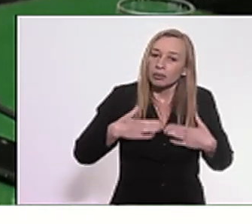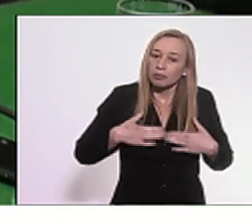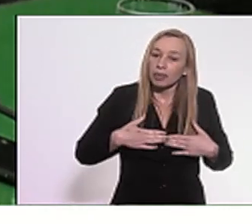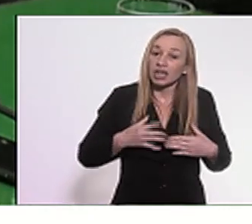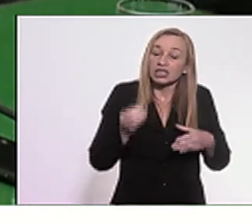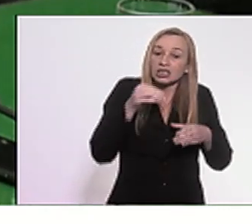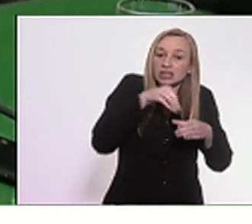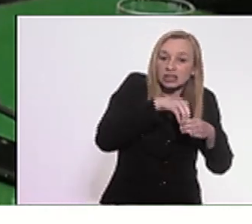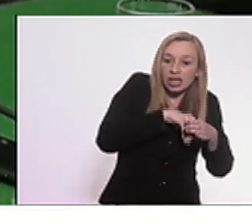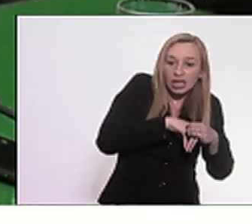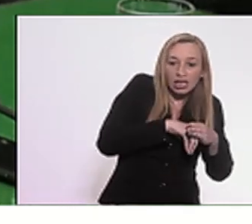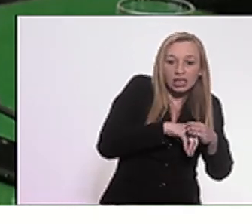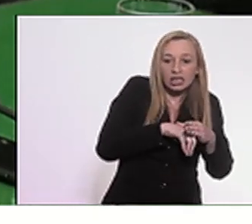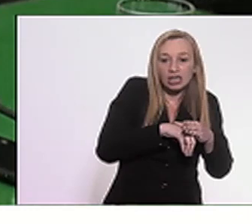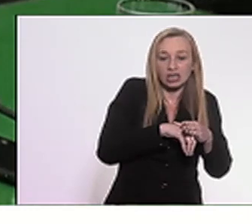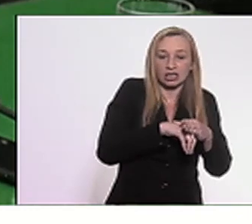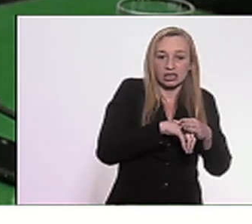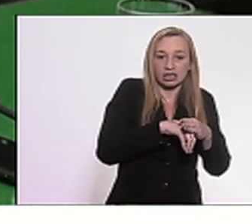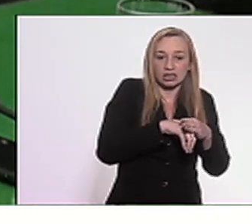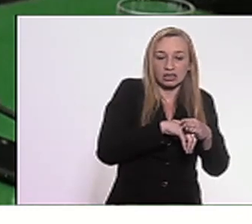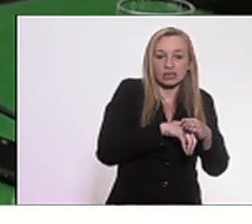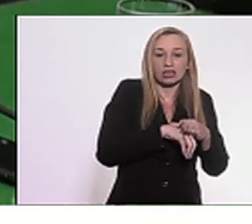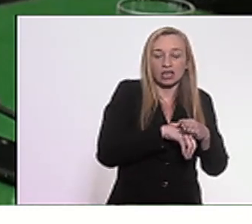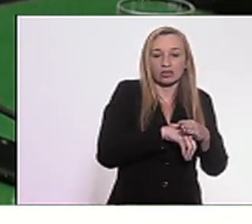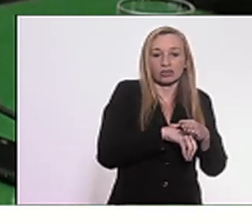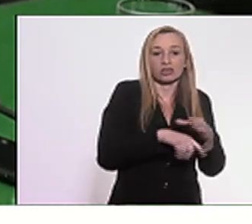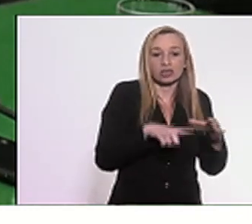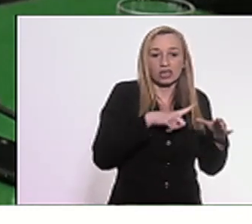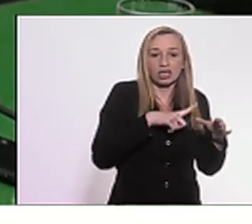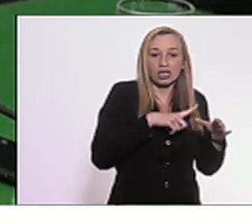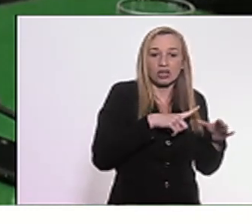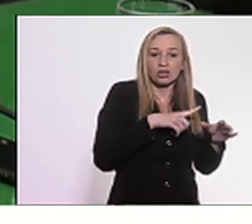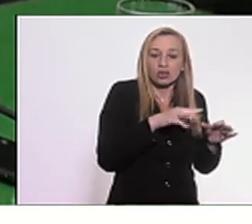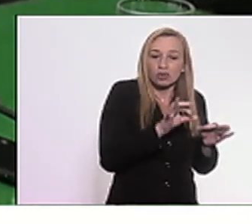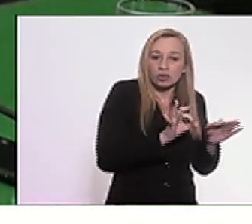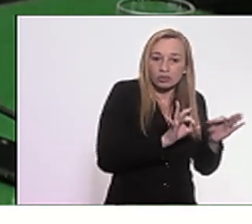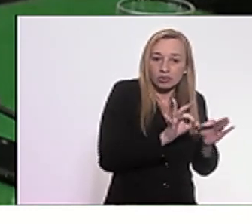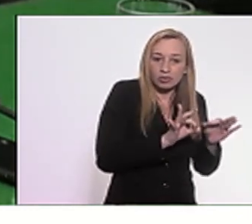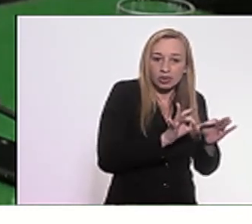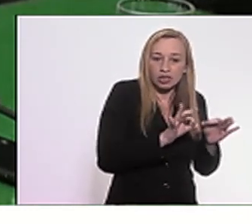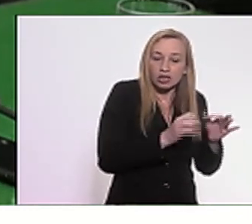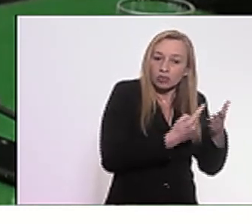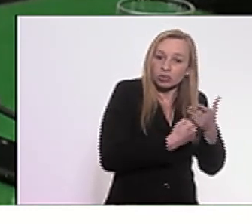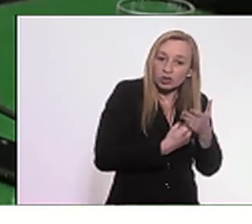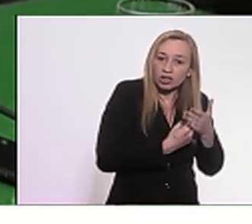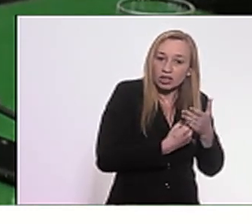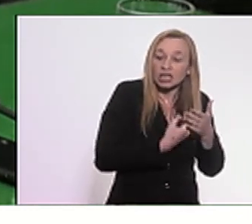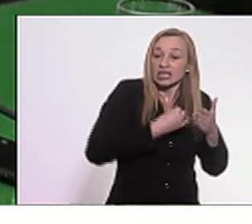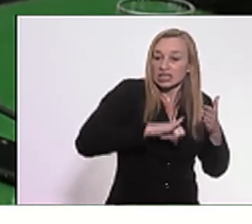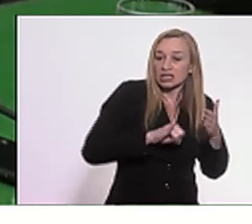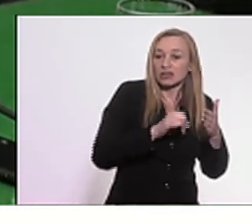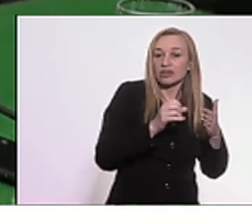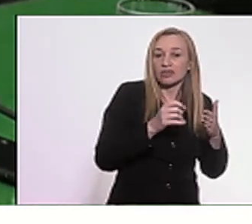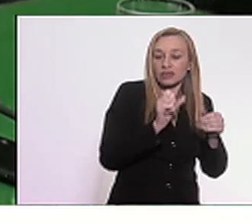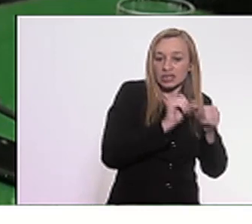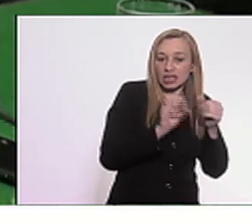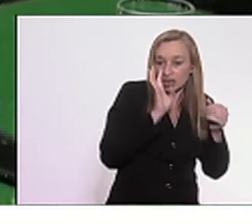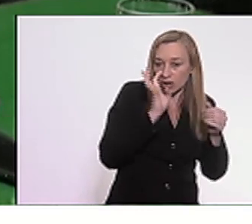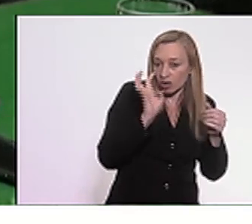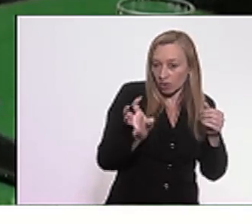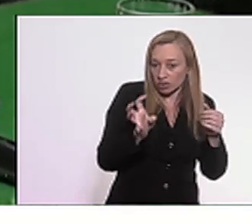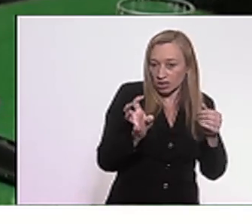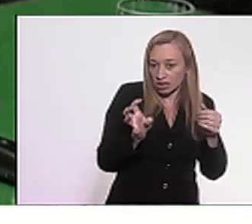uma regulamentação, um balizamento efetivo de caso ele faça algum tipo de denúncia contra. Porque não